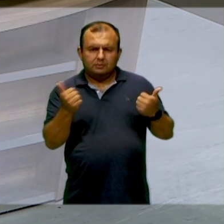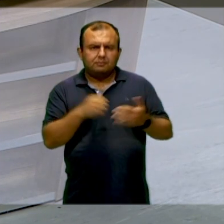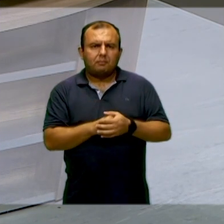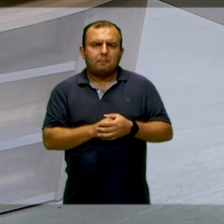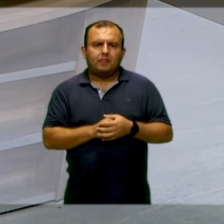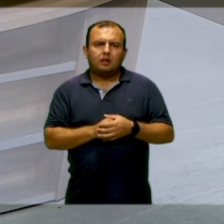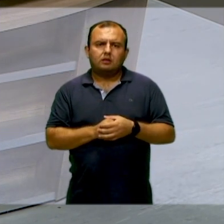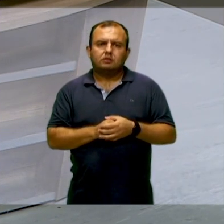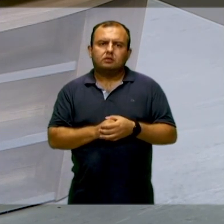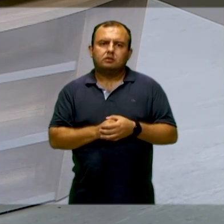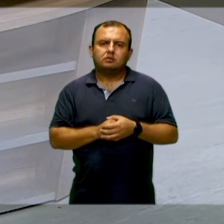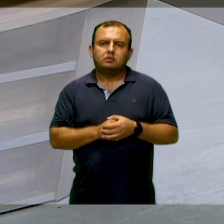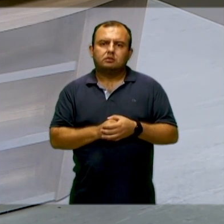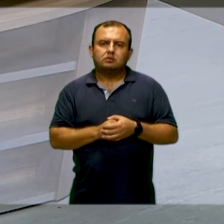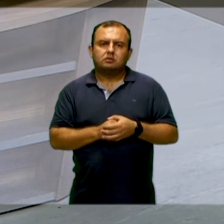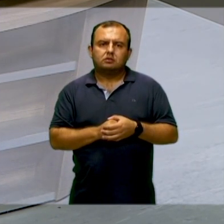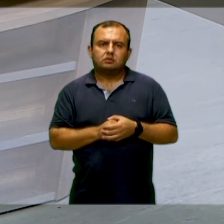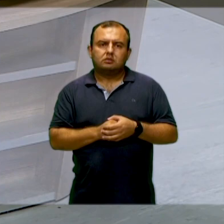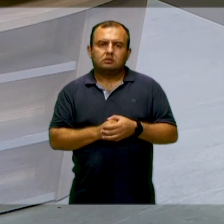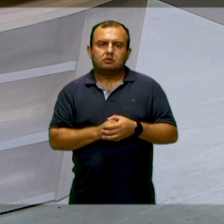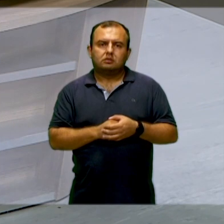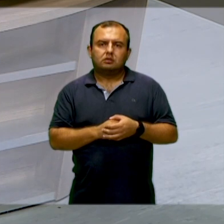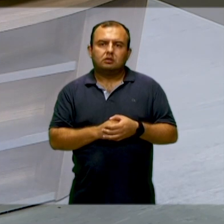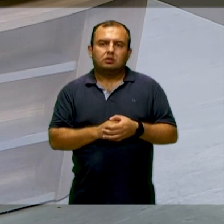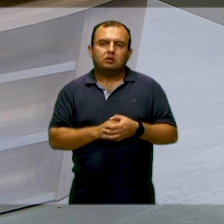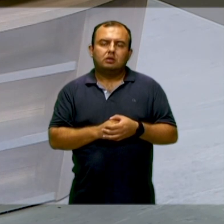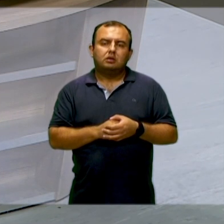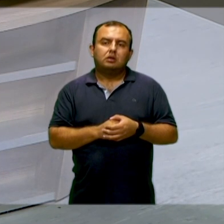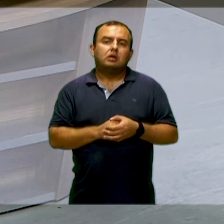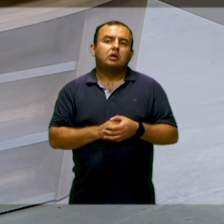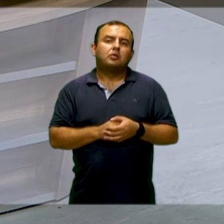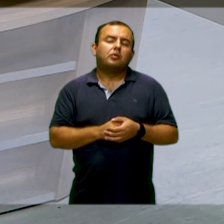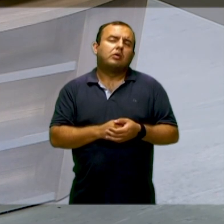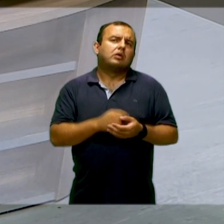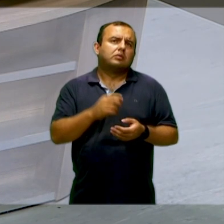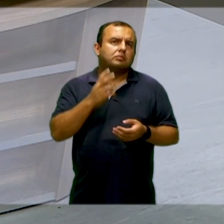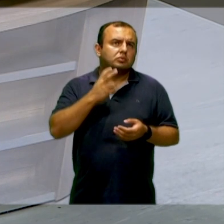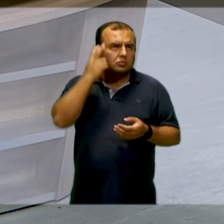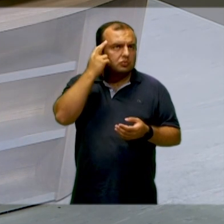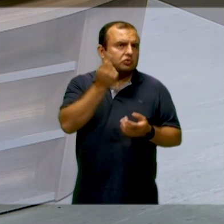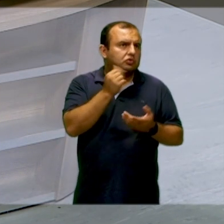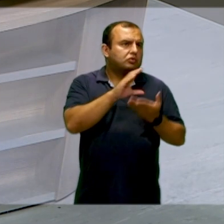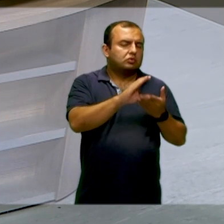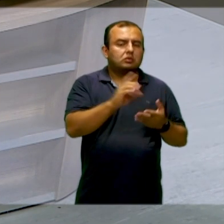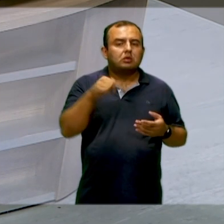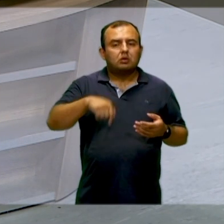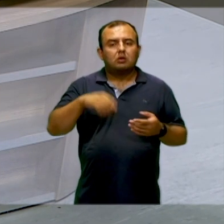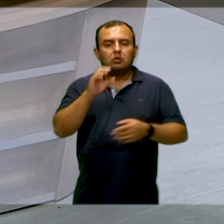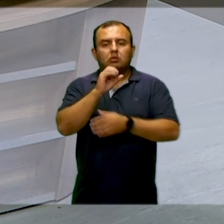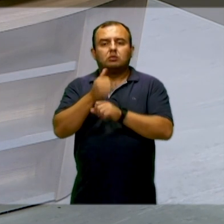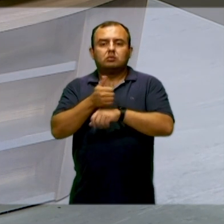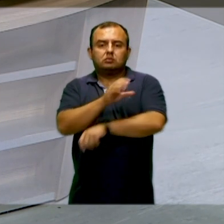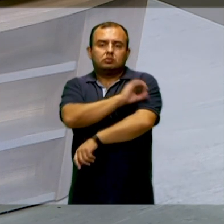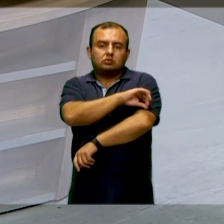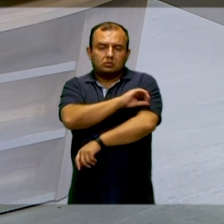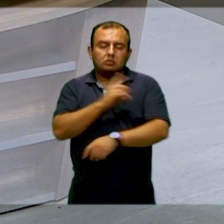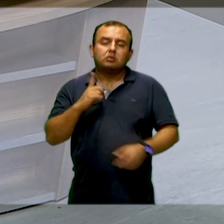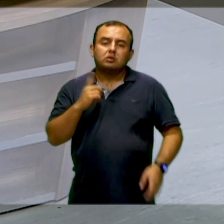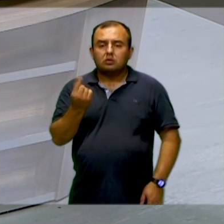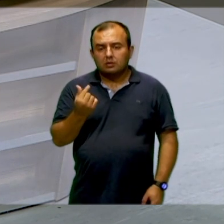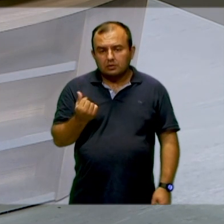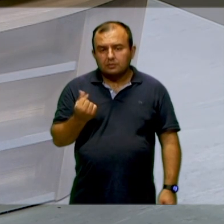acha que alguma verba é demais para a... Não, eu acho que a gente não tem, nós não temos nesse momento para oficineiros porque tem um